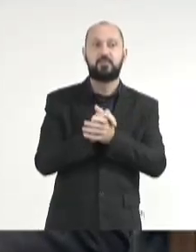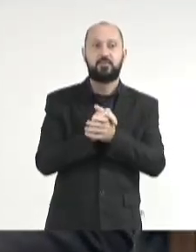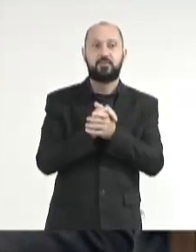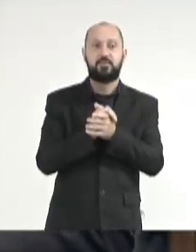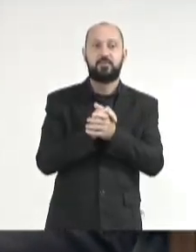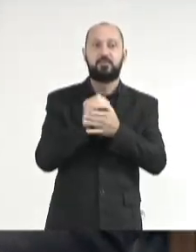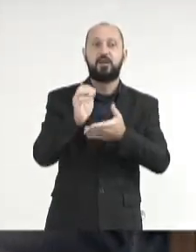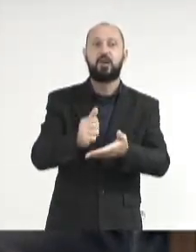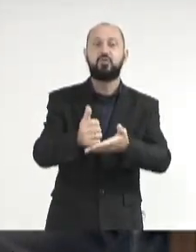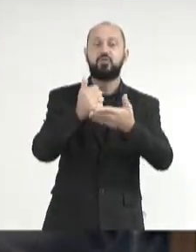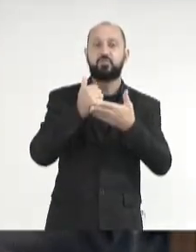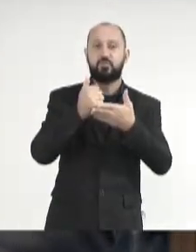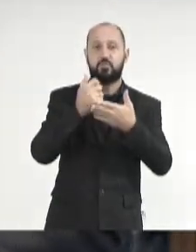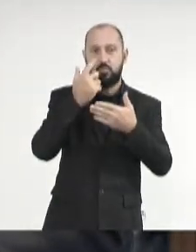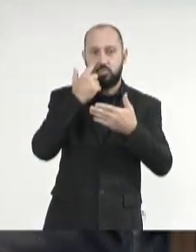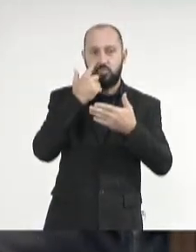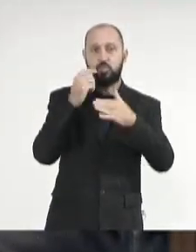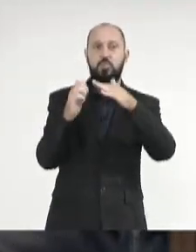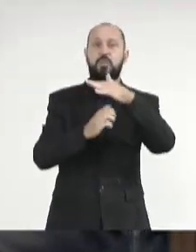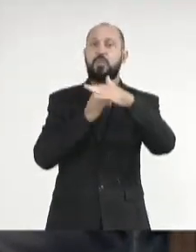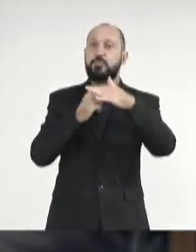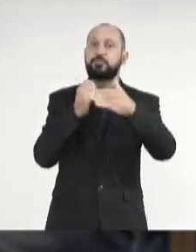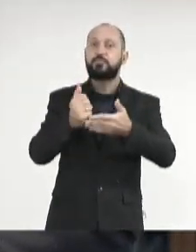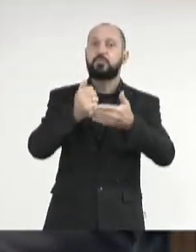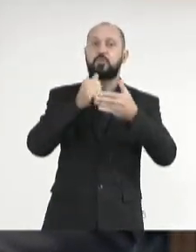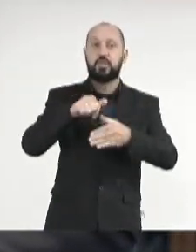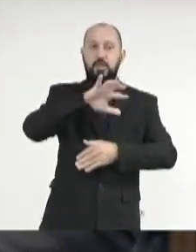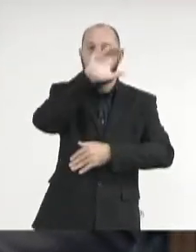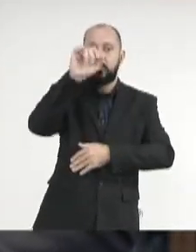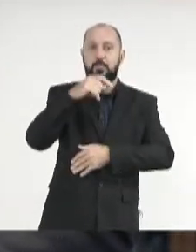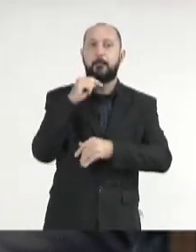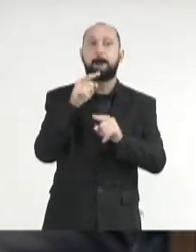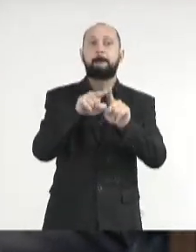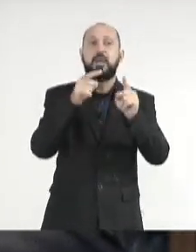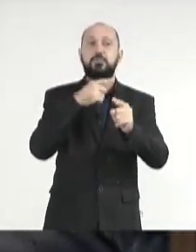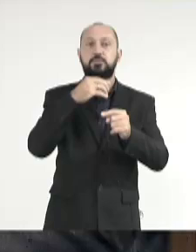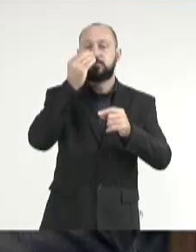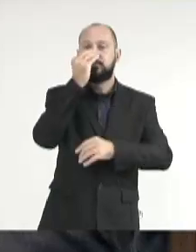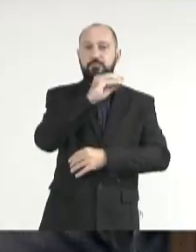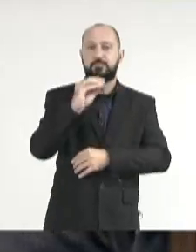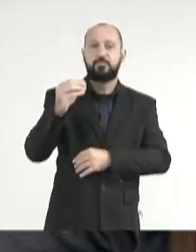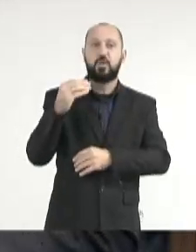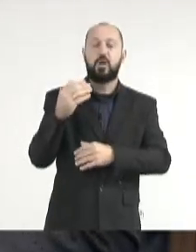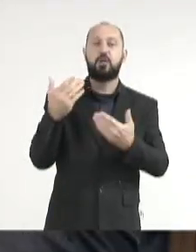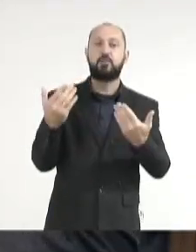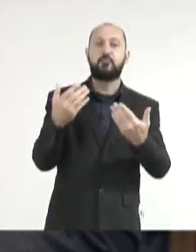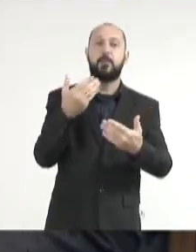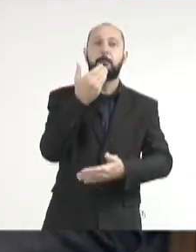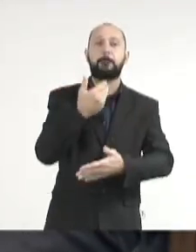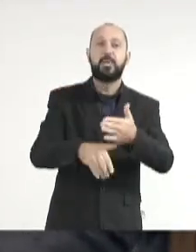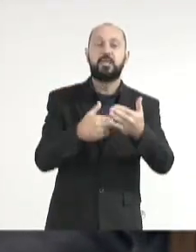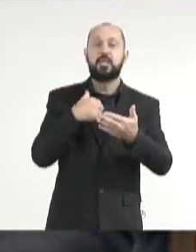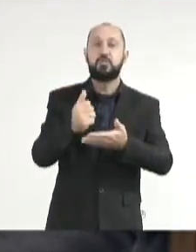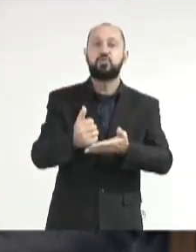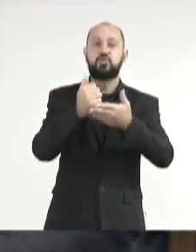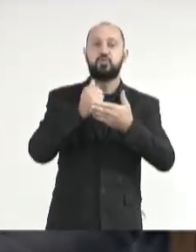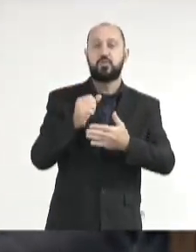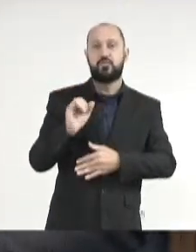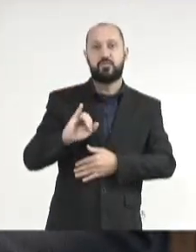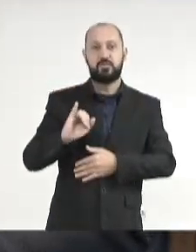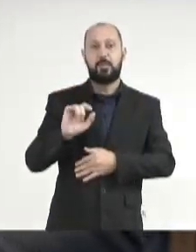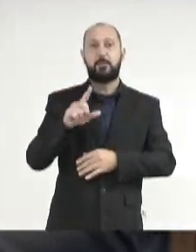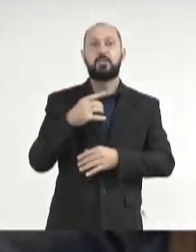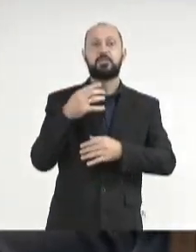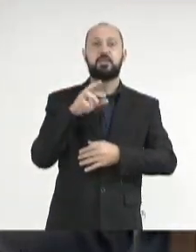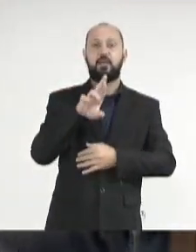esse benefício tributário. Empresas que têm benefícios fiscais em Mato Grosso do Sul, mas não cumpriram outras obrigações, elas perdem o benefício fiscal. Mas se aderirem